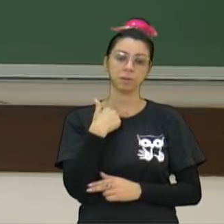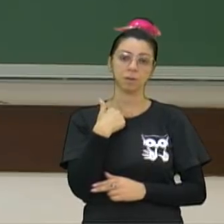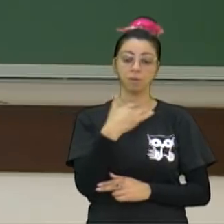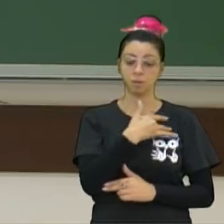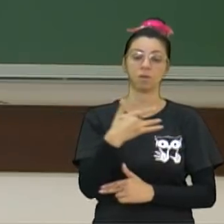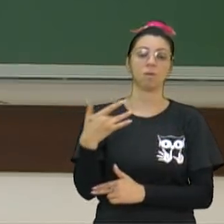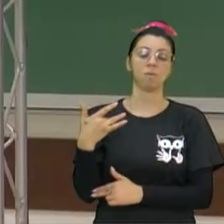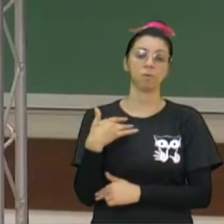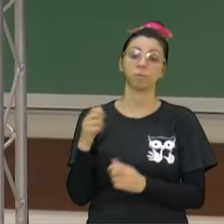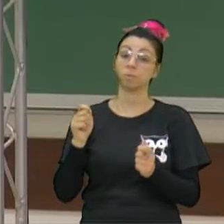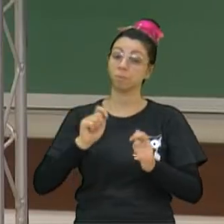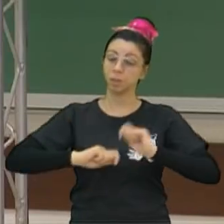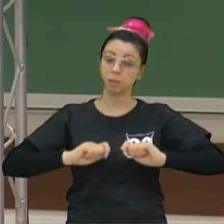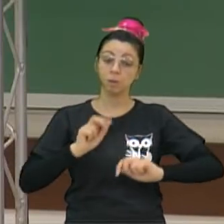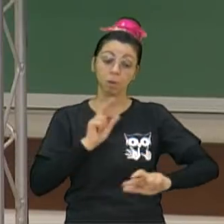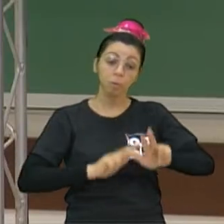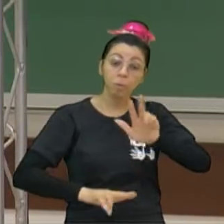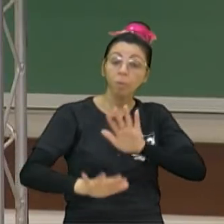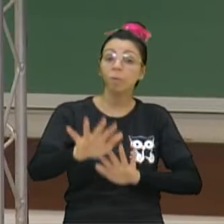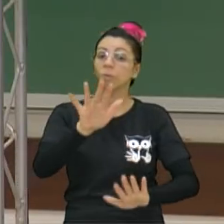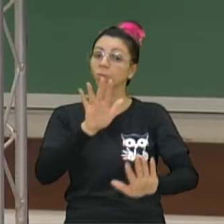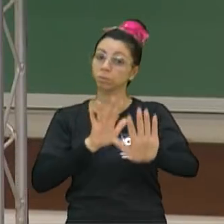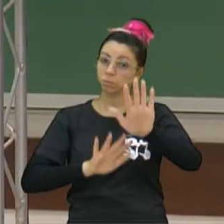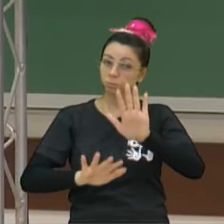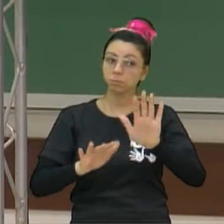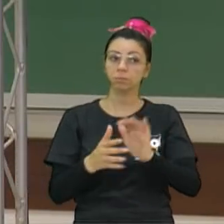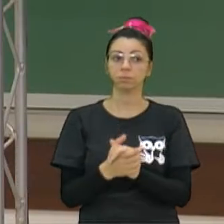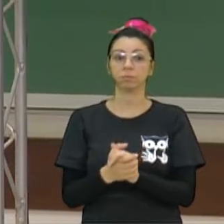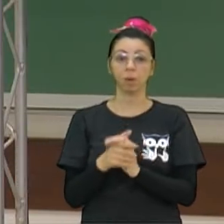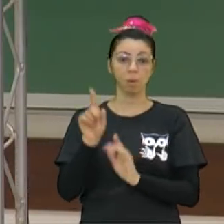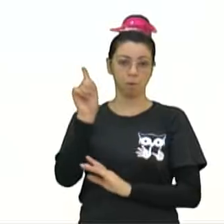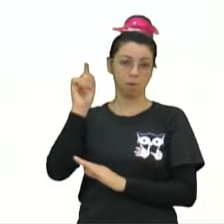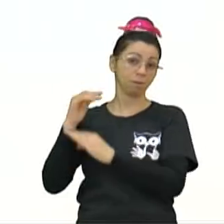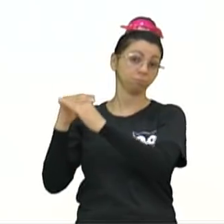tomar cuidado com isso também, né? Então, olhem aqui os padrões de